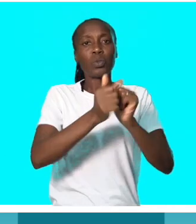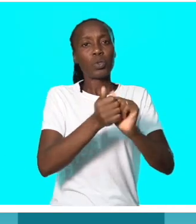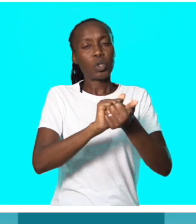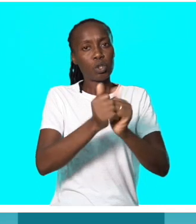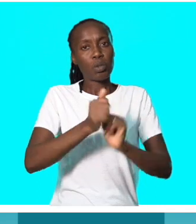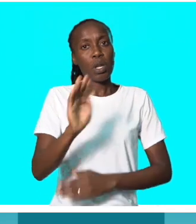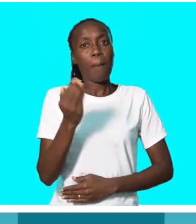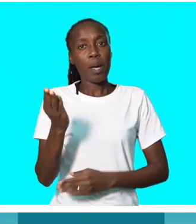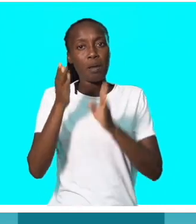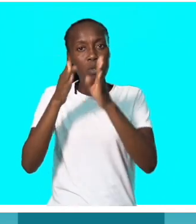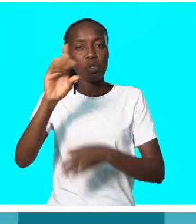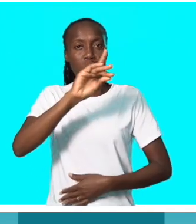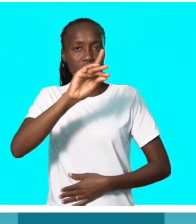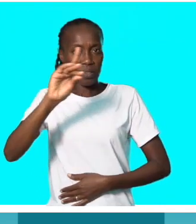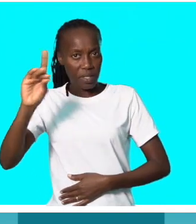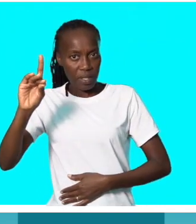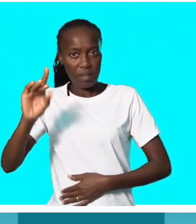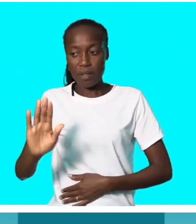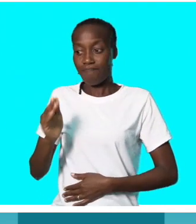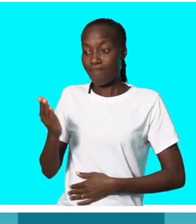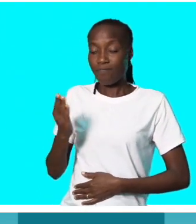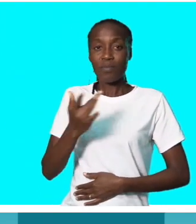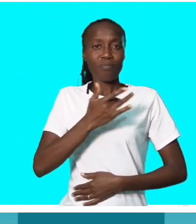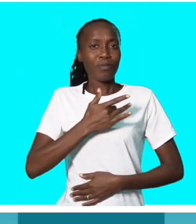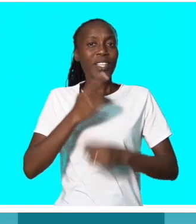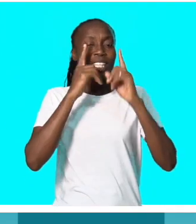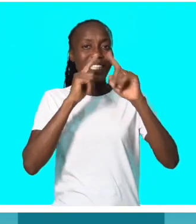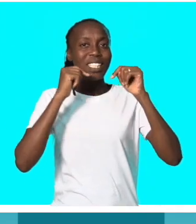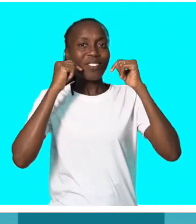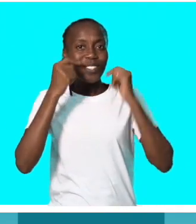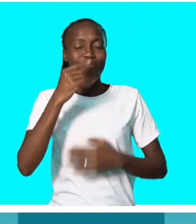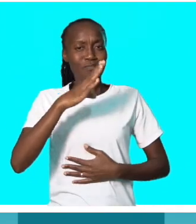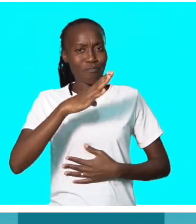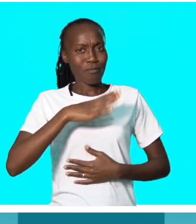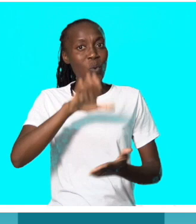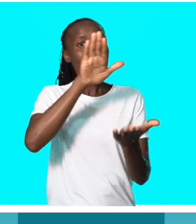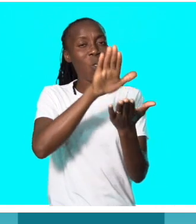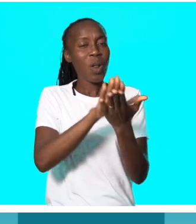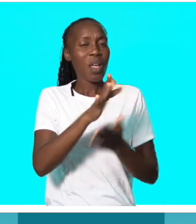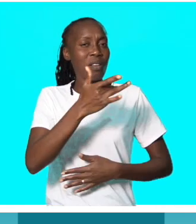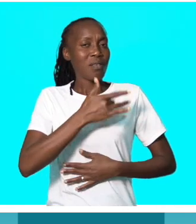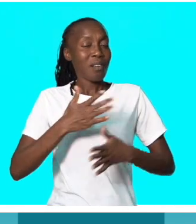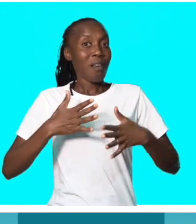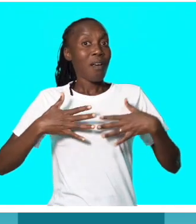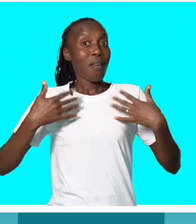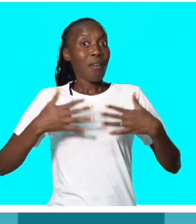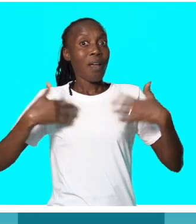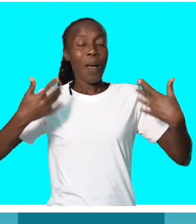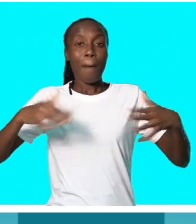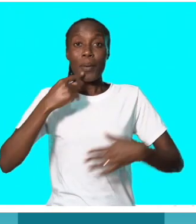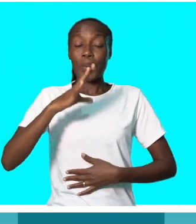desportivos para pessoas com deficiência. Estou muito feliz, aqui foi um dos sítios que eu me senti muito emocionado,